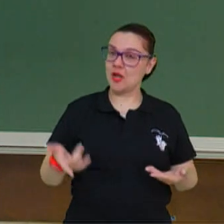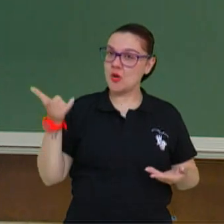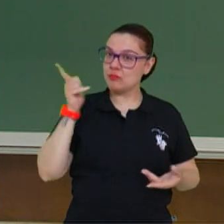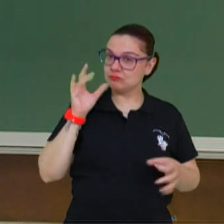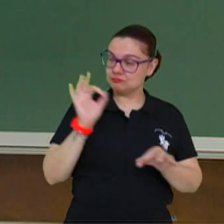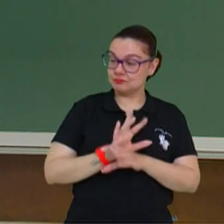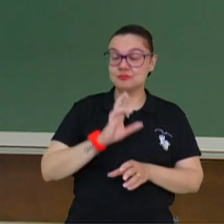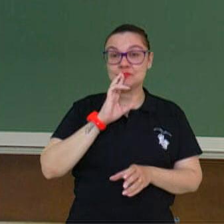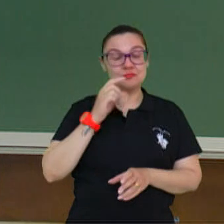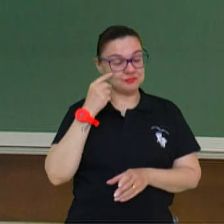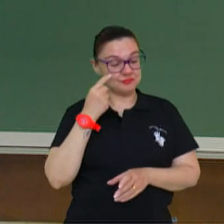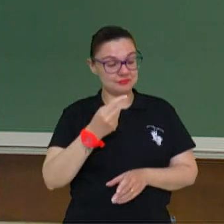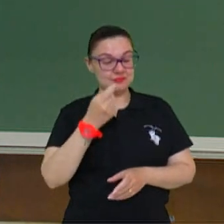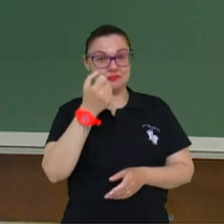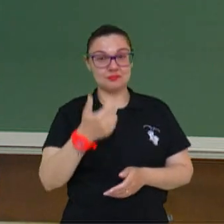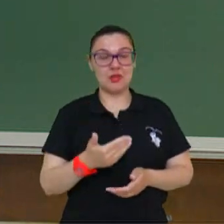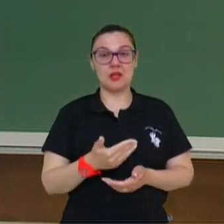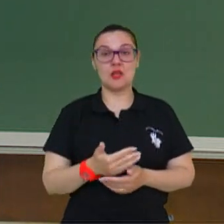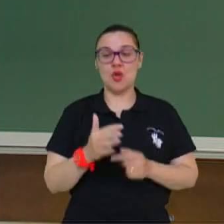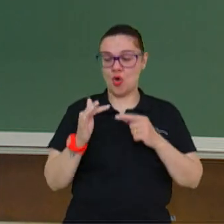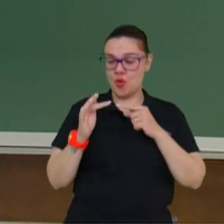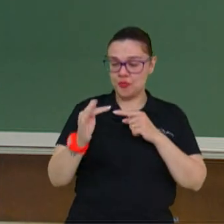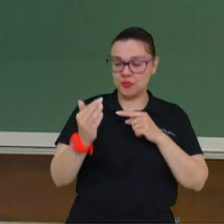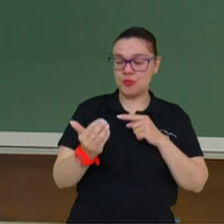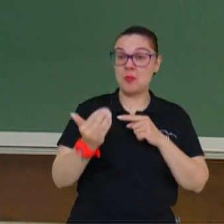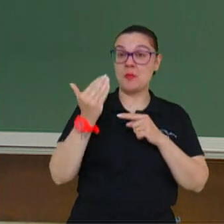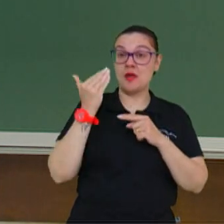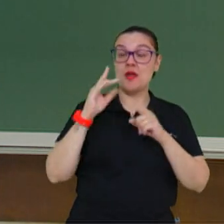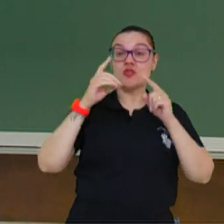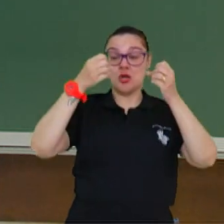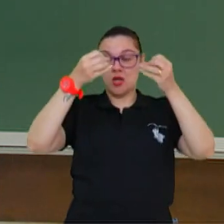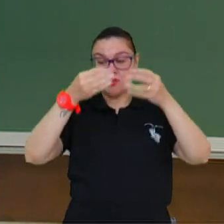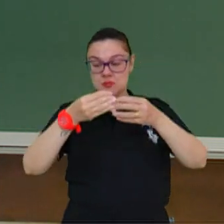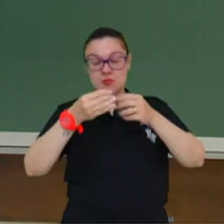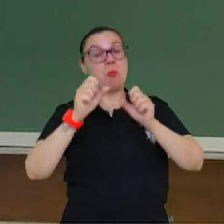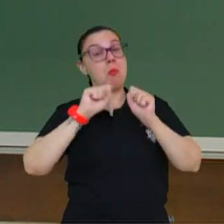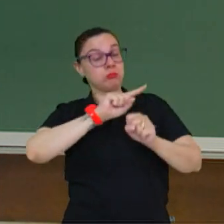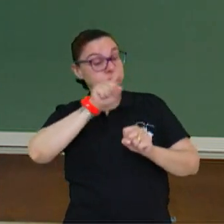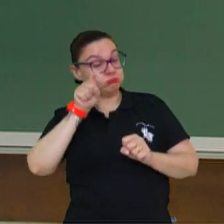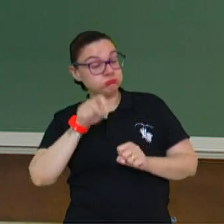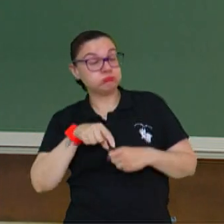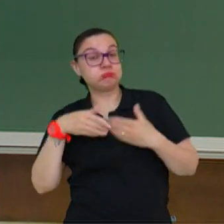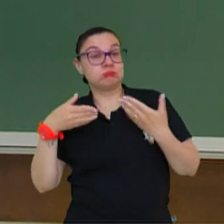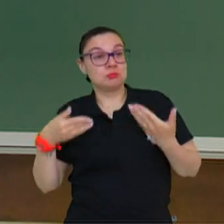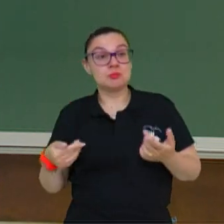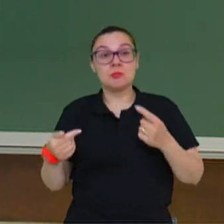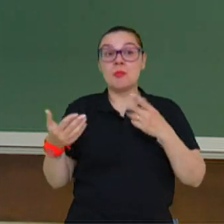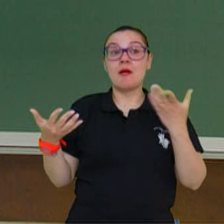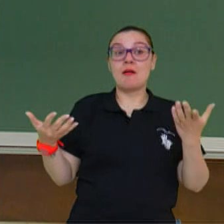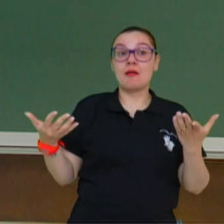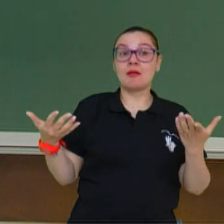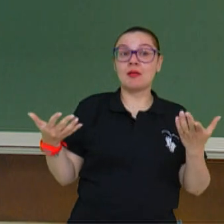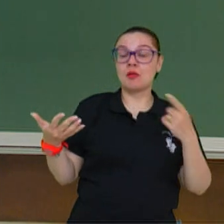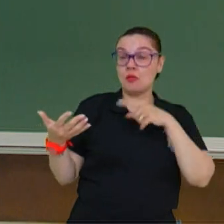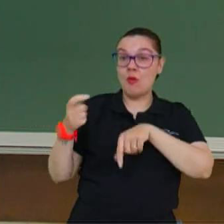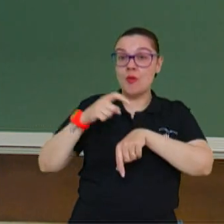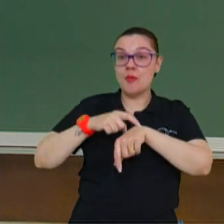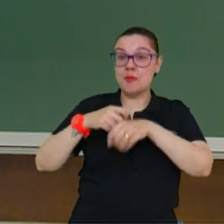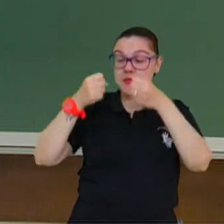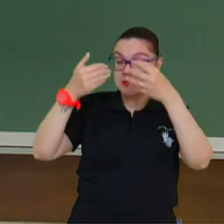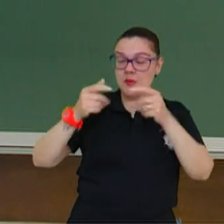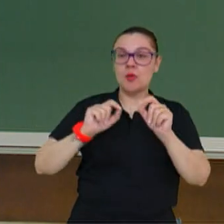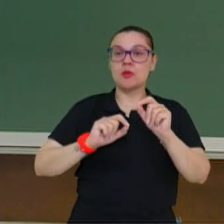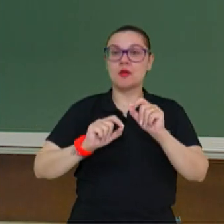Conseguiram, meus amigos? Vamos lá. Então, o futuro do pretérito, eu disse a vocês que ele exprime hipótese, mas aqui, ó, é um tempo verbal também usado para expressar o